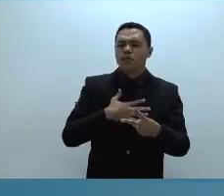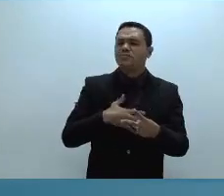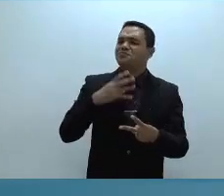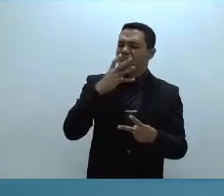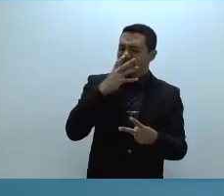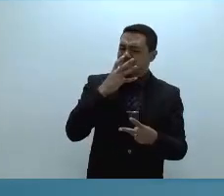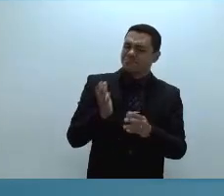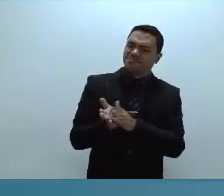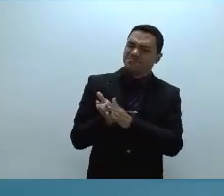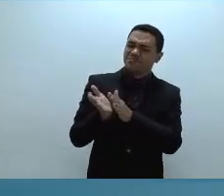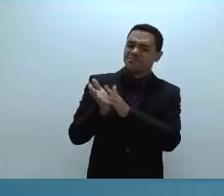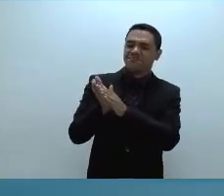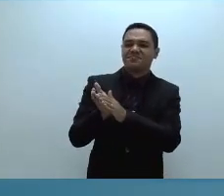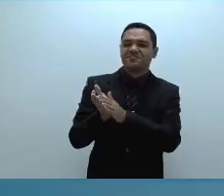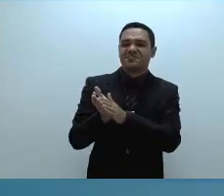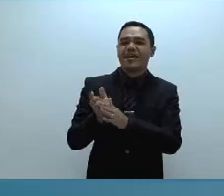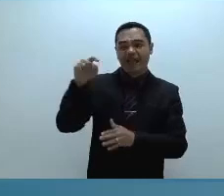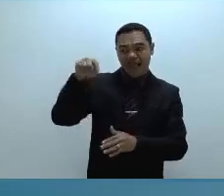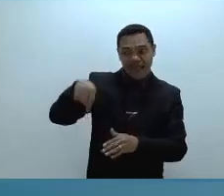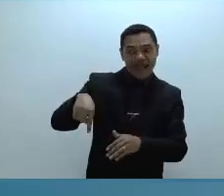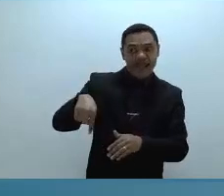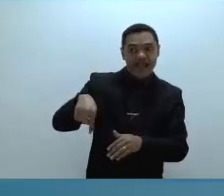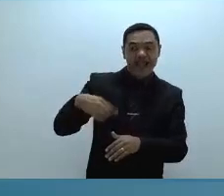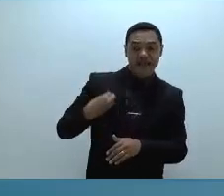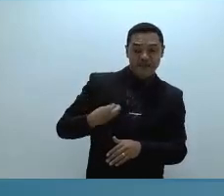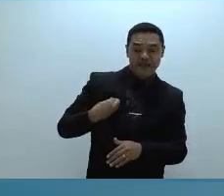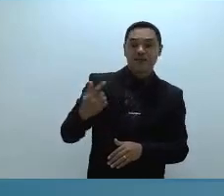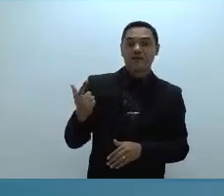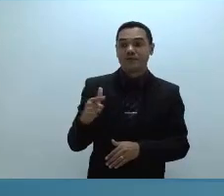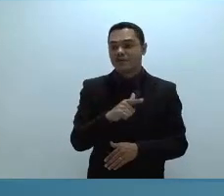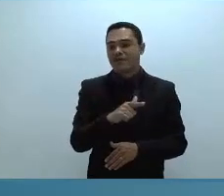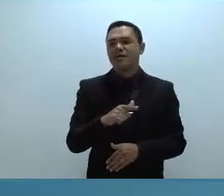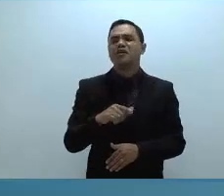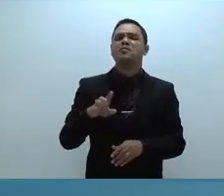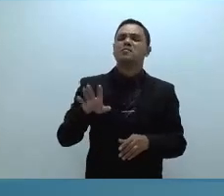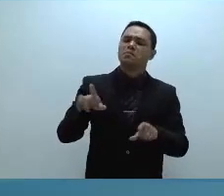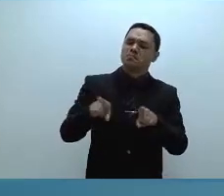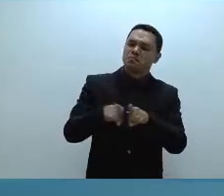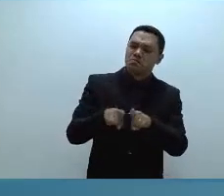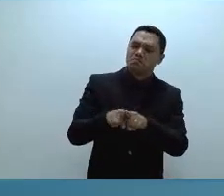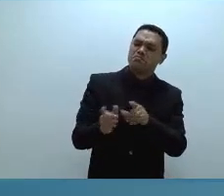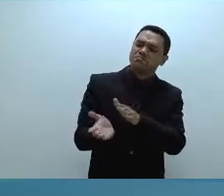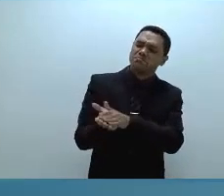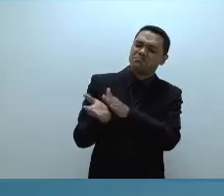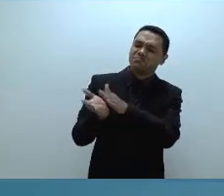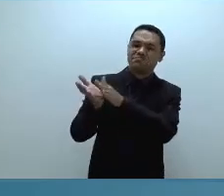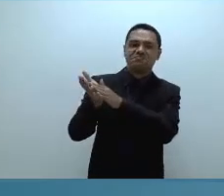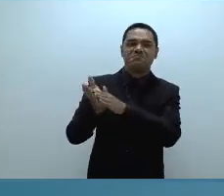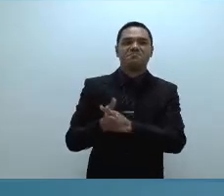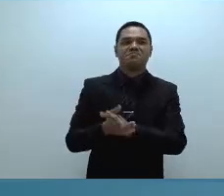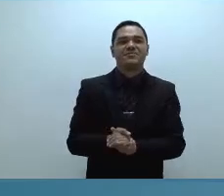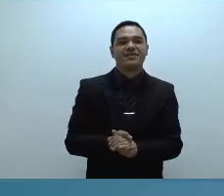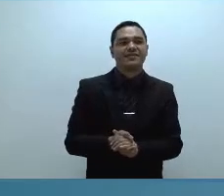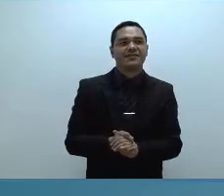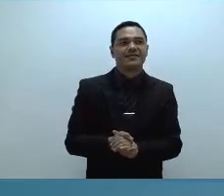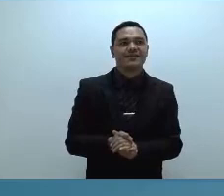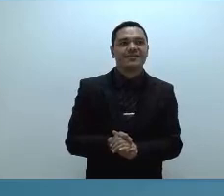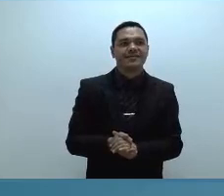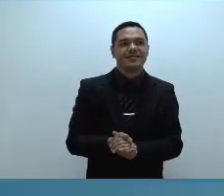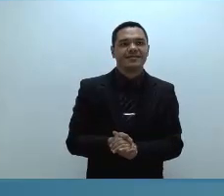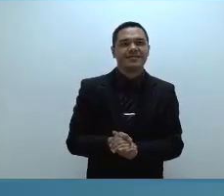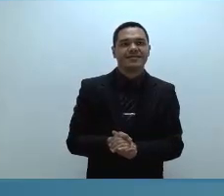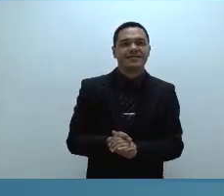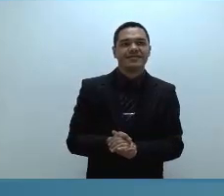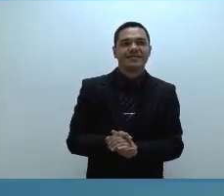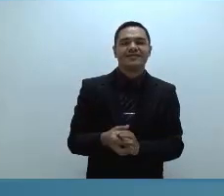estejam presentes, não custa nada fazermos a elas essas homenagens. Não é verdade? Então, eu quero aqui dar um contributo